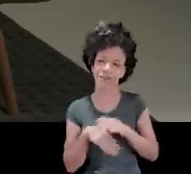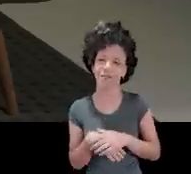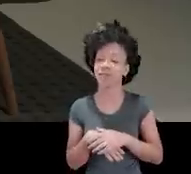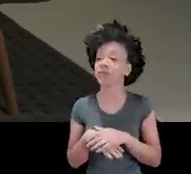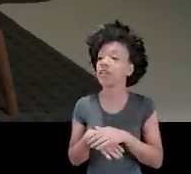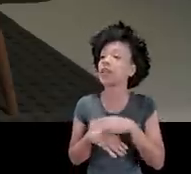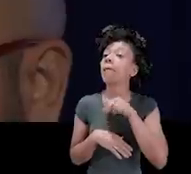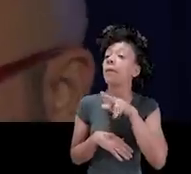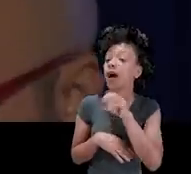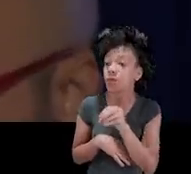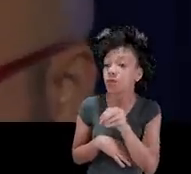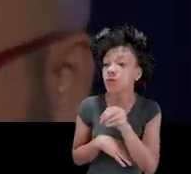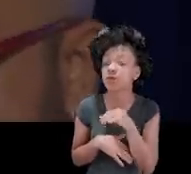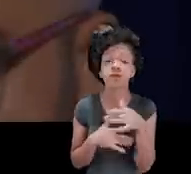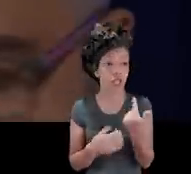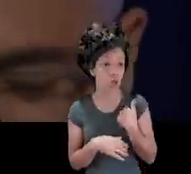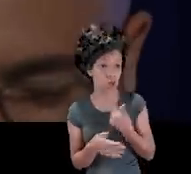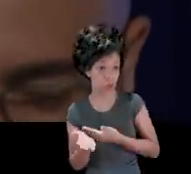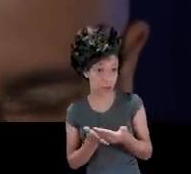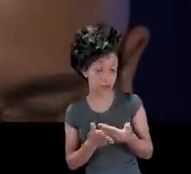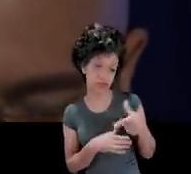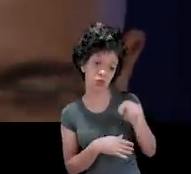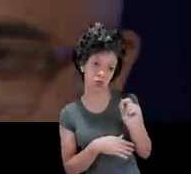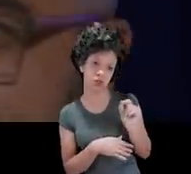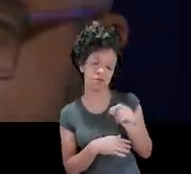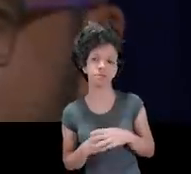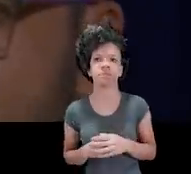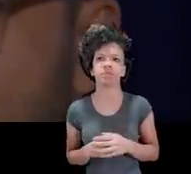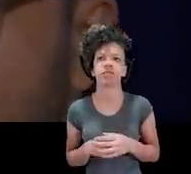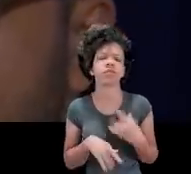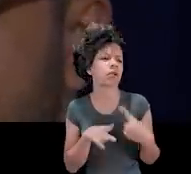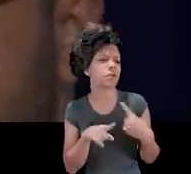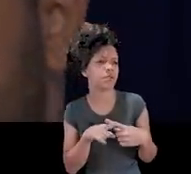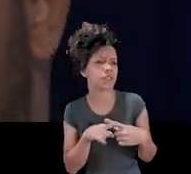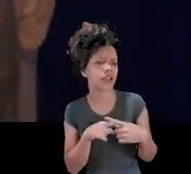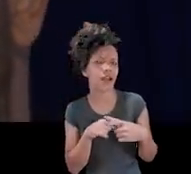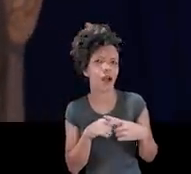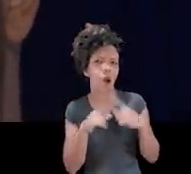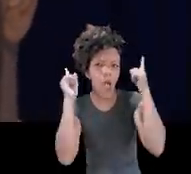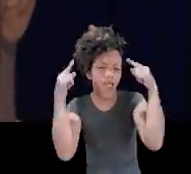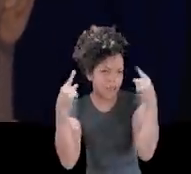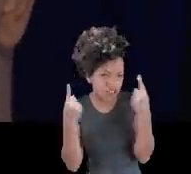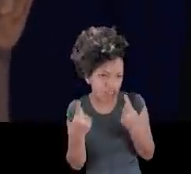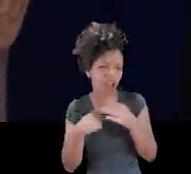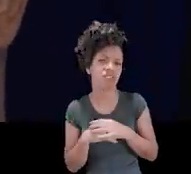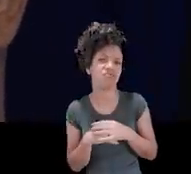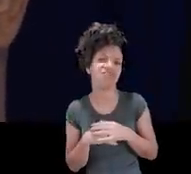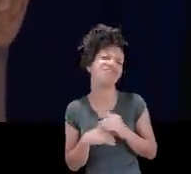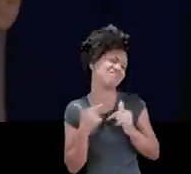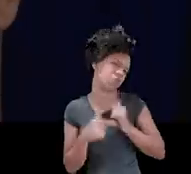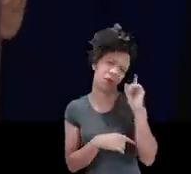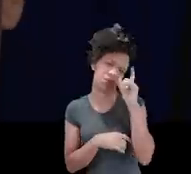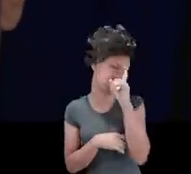Márcio? Cara, o meu, no começo foi a escolha. Uhum. Porque o meu cabelo era cacheado, crespo assim, e dá trabalho,